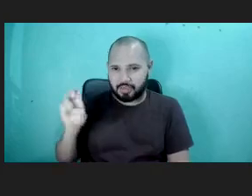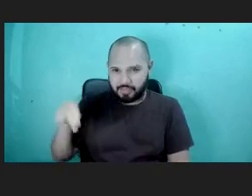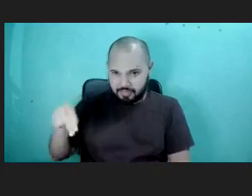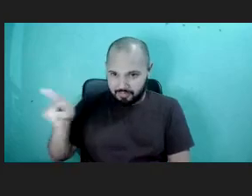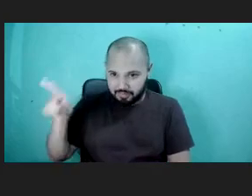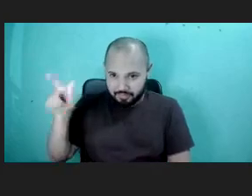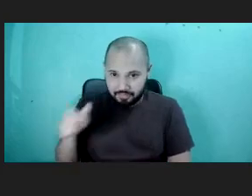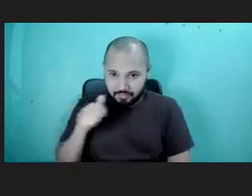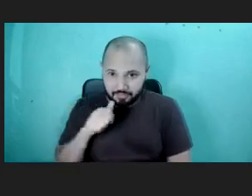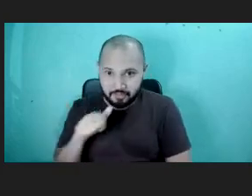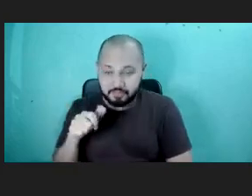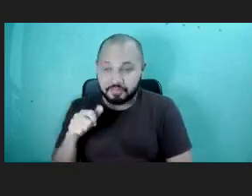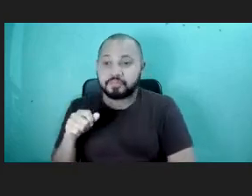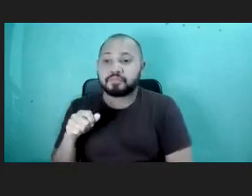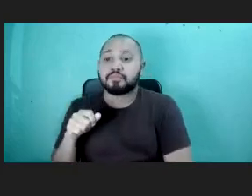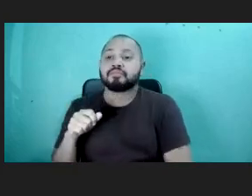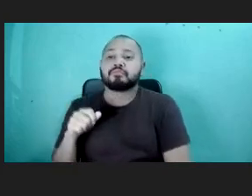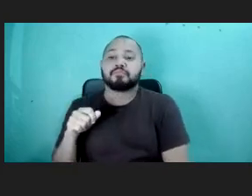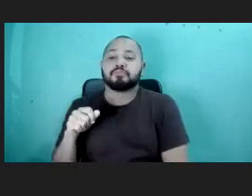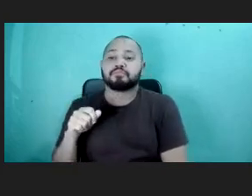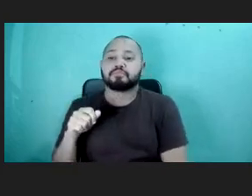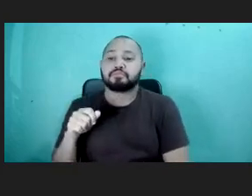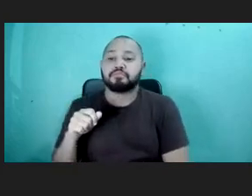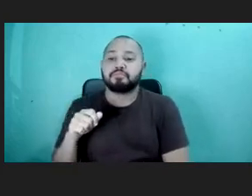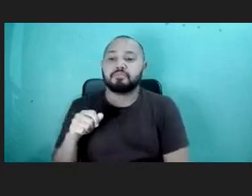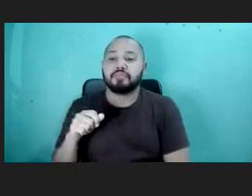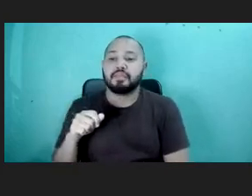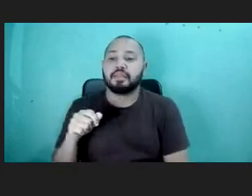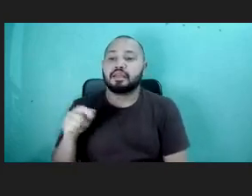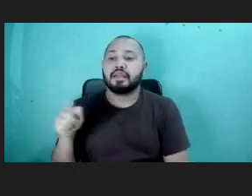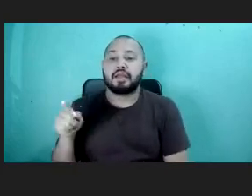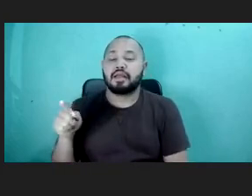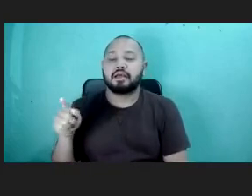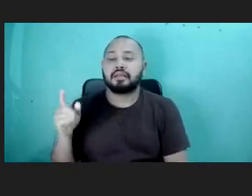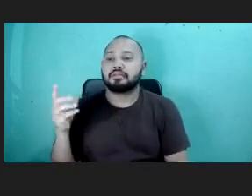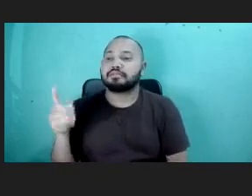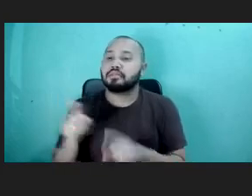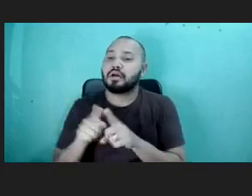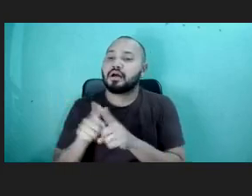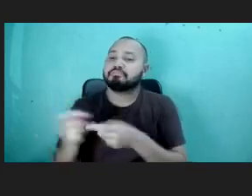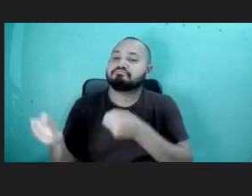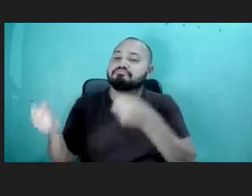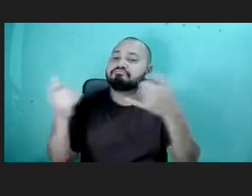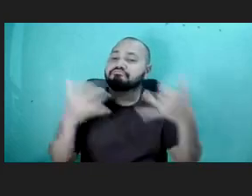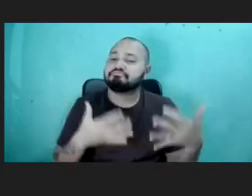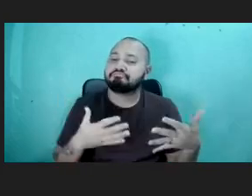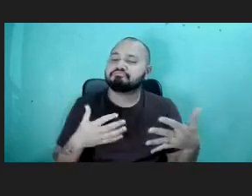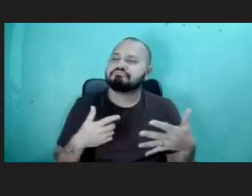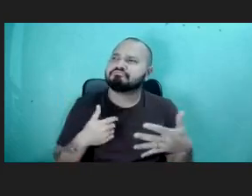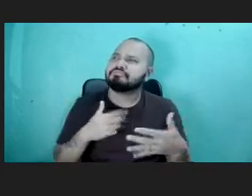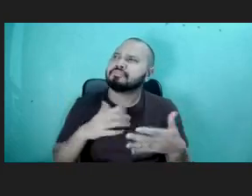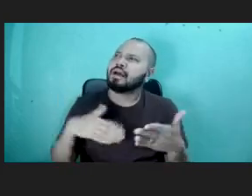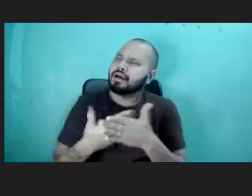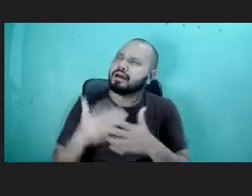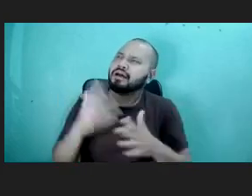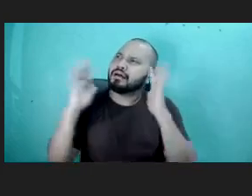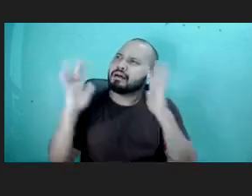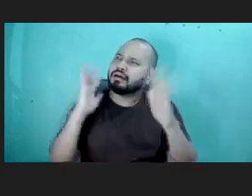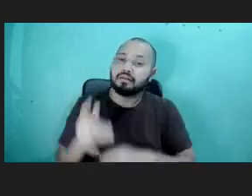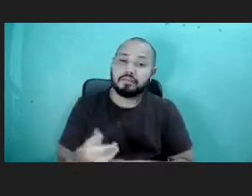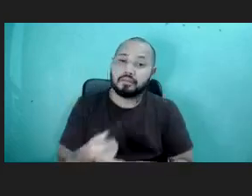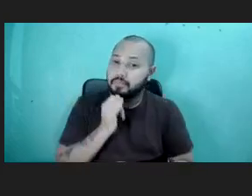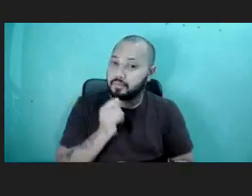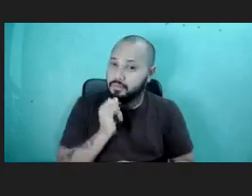ela trouxe uma ideia que me pegou, assim, que de vez em quando eu fico pensando. Ela falou